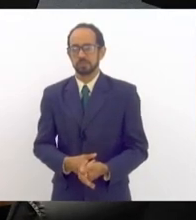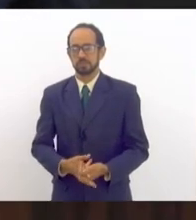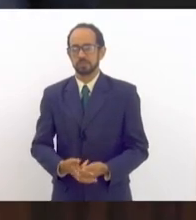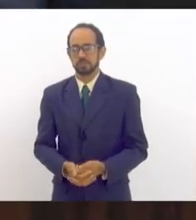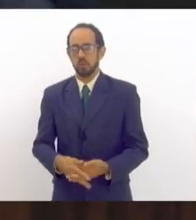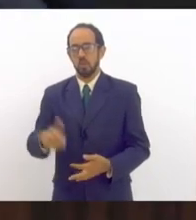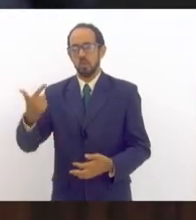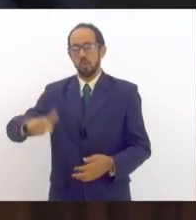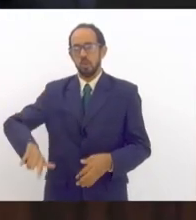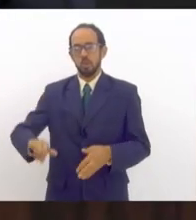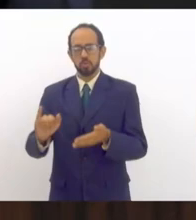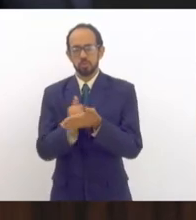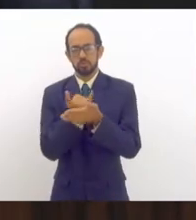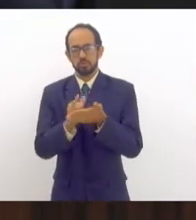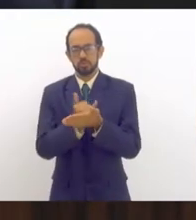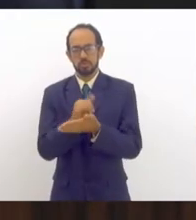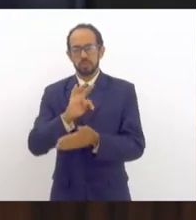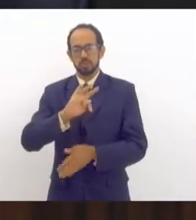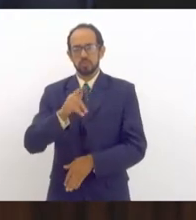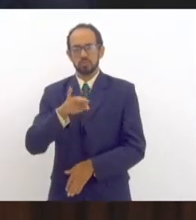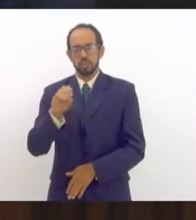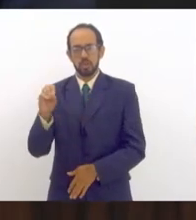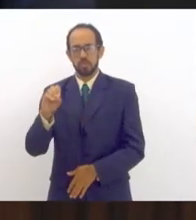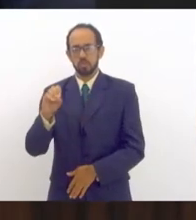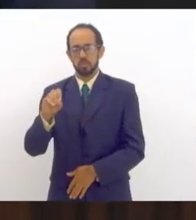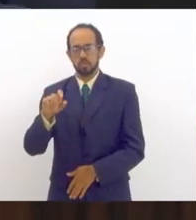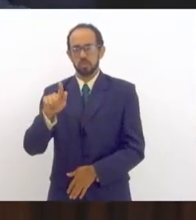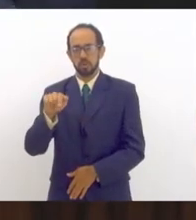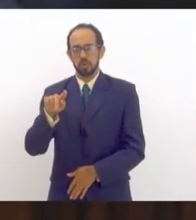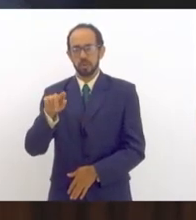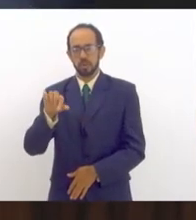próximo morador aqui o Tiago aliás